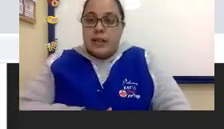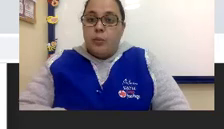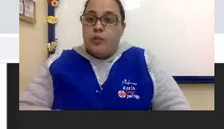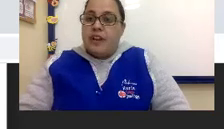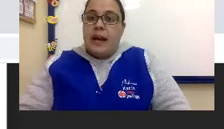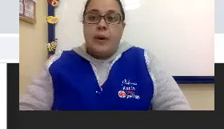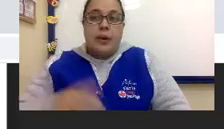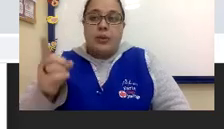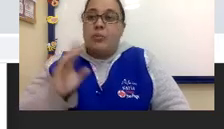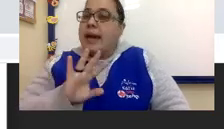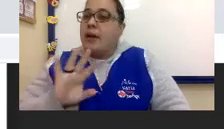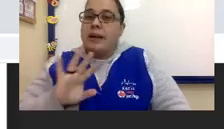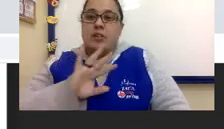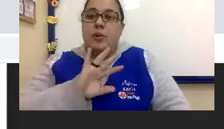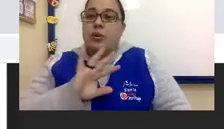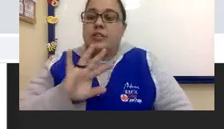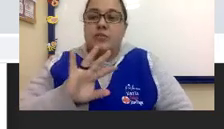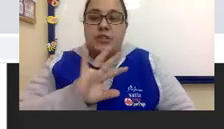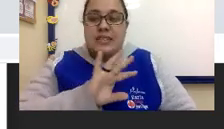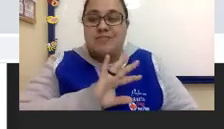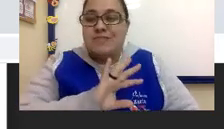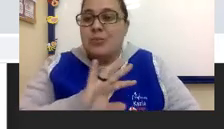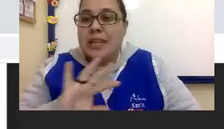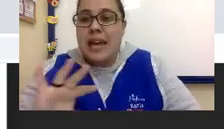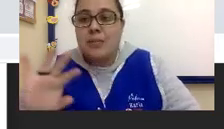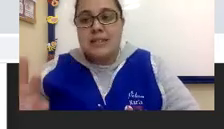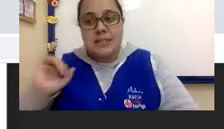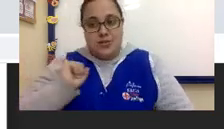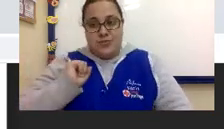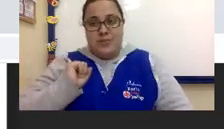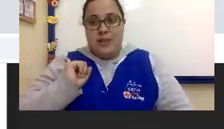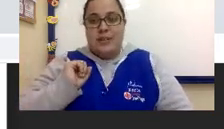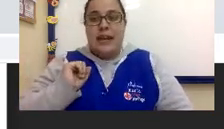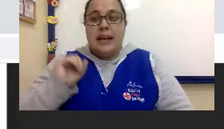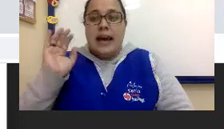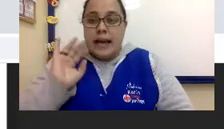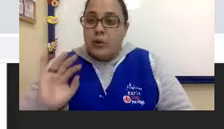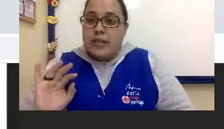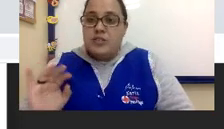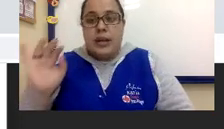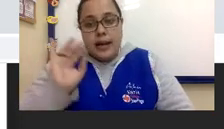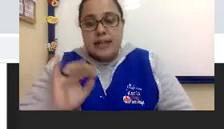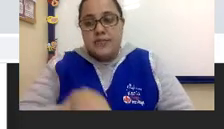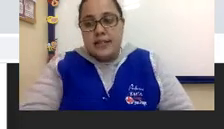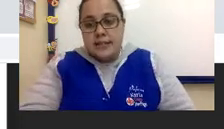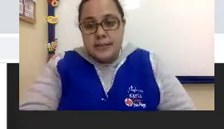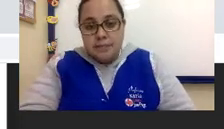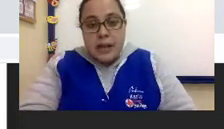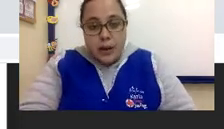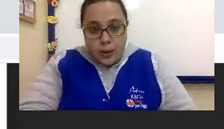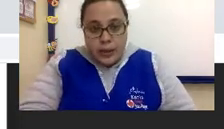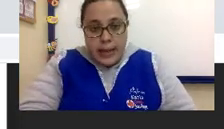Né? Então, o bolo fecal é o que eu não quero mais, é o que o meu organismo falou assim, não quero mais isso. Né? Aí acontece o quê? As